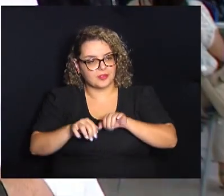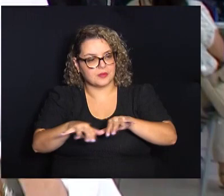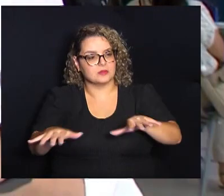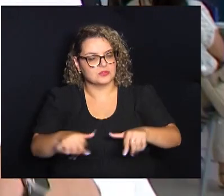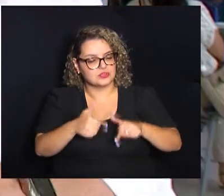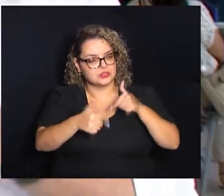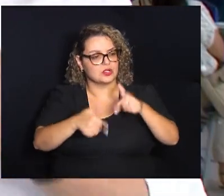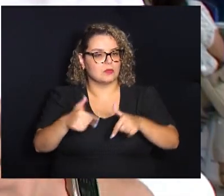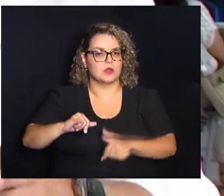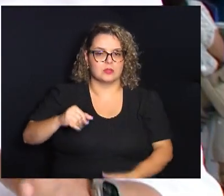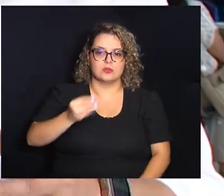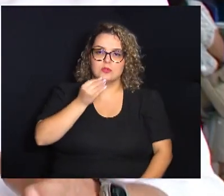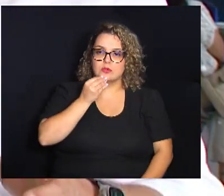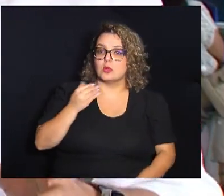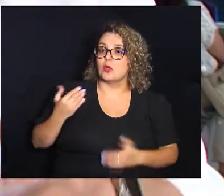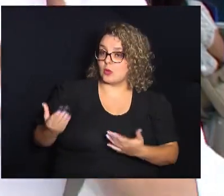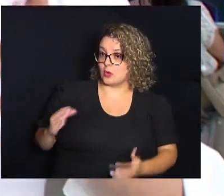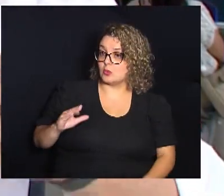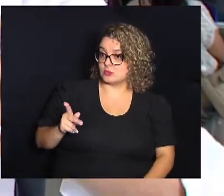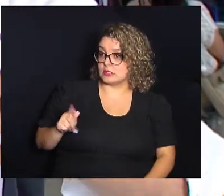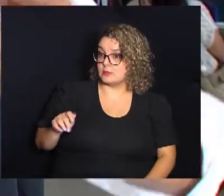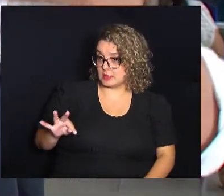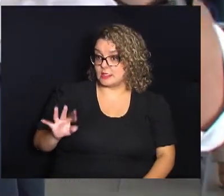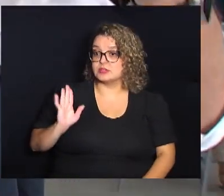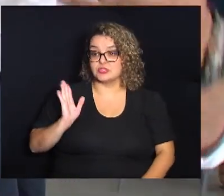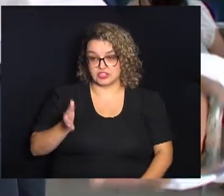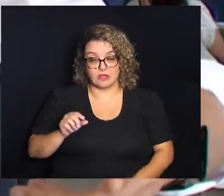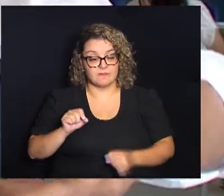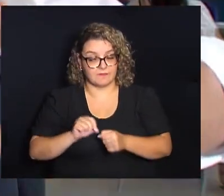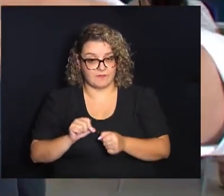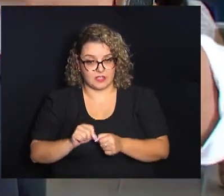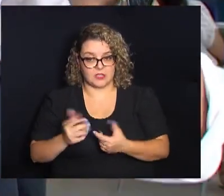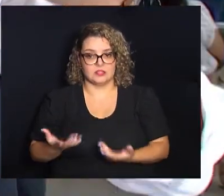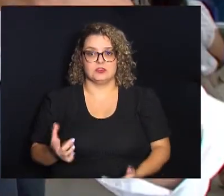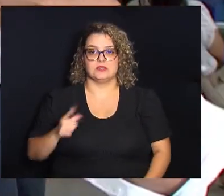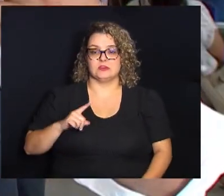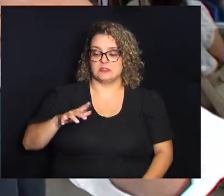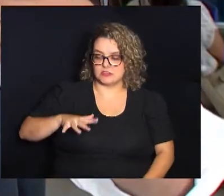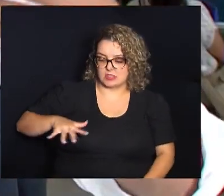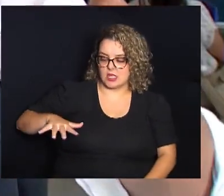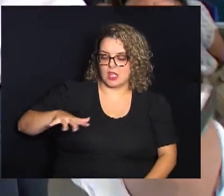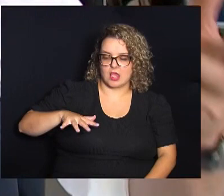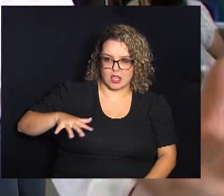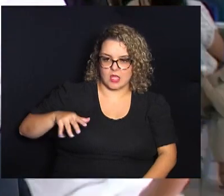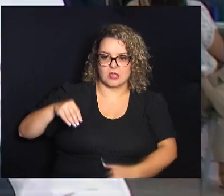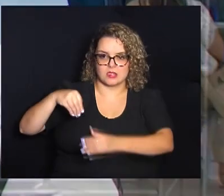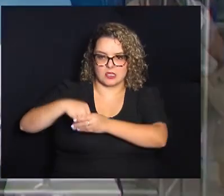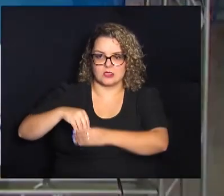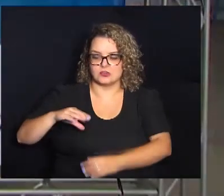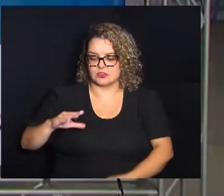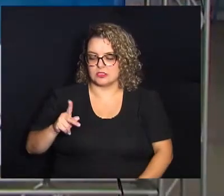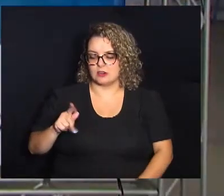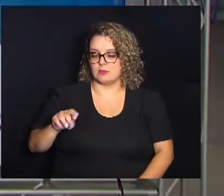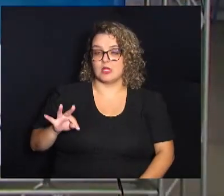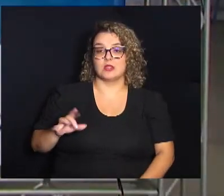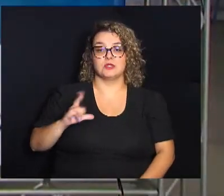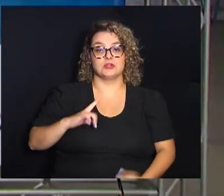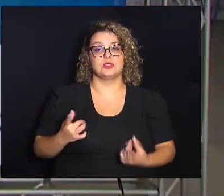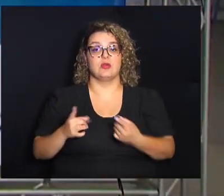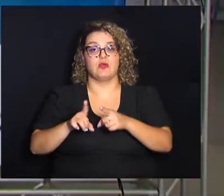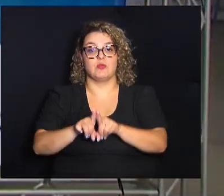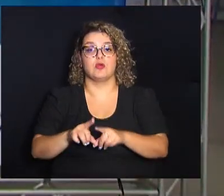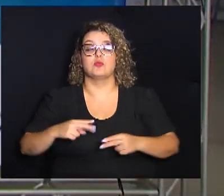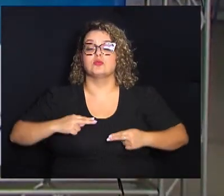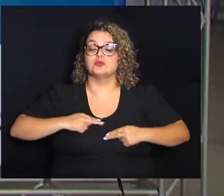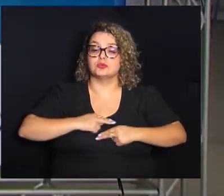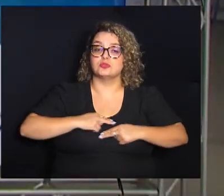Olha, o CEPAT já faz isso, né? O CEPAT tem lá o setor, que nós temos o convênio, inclusive, com o Sebrae,